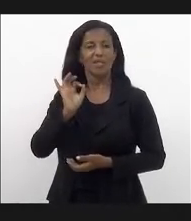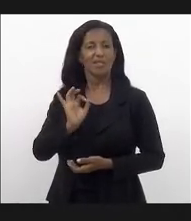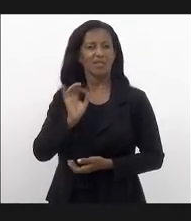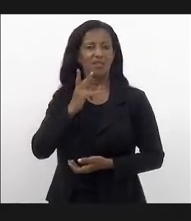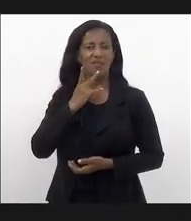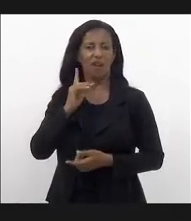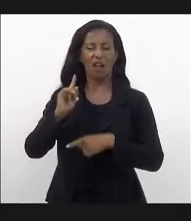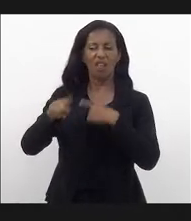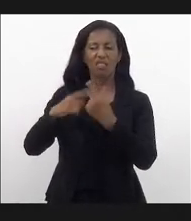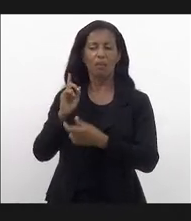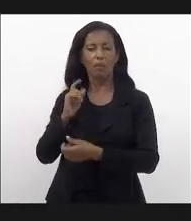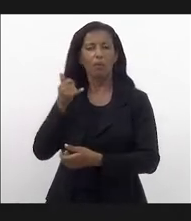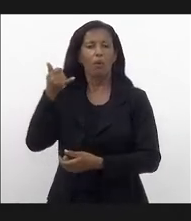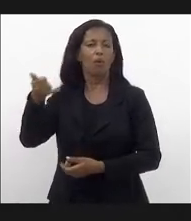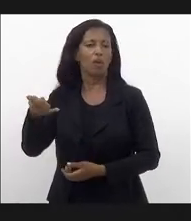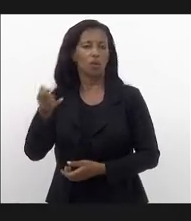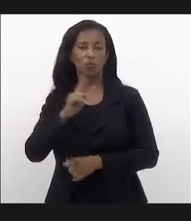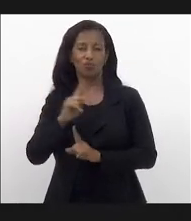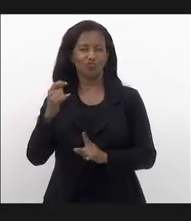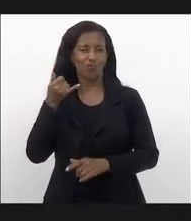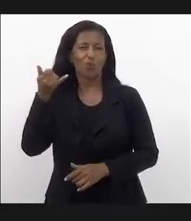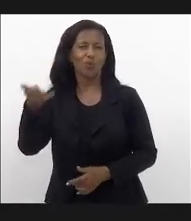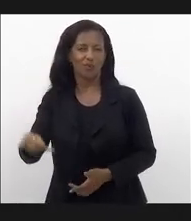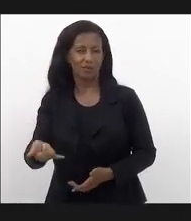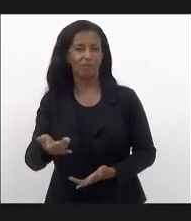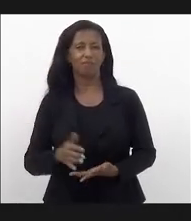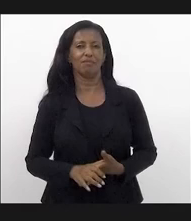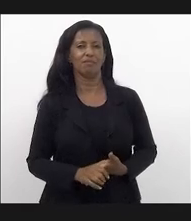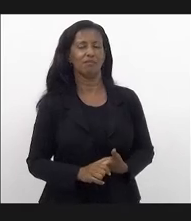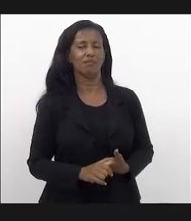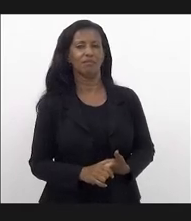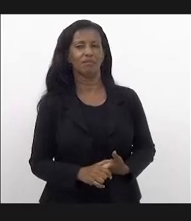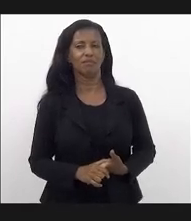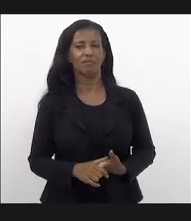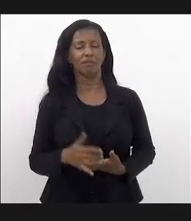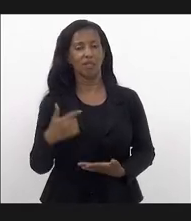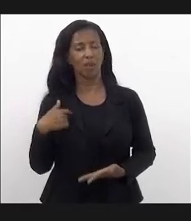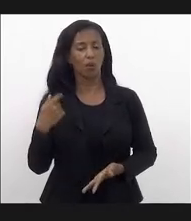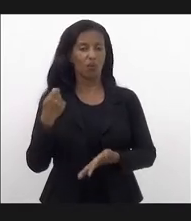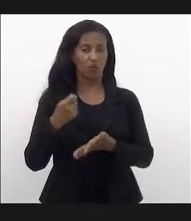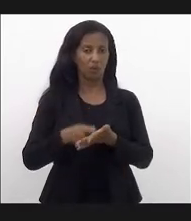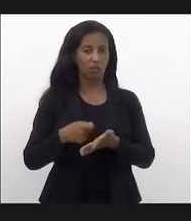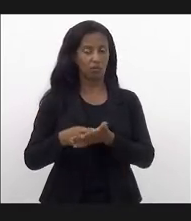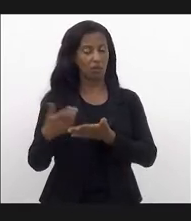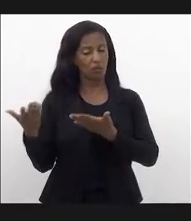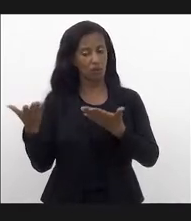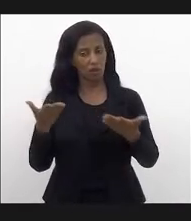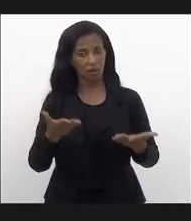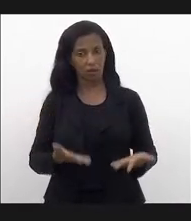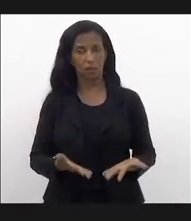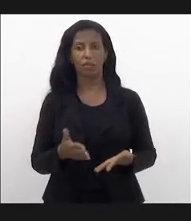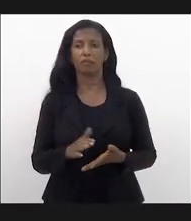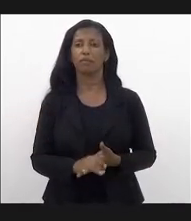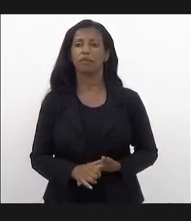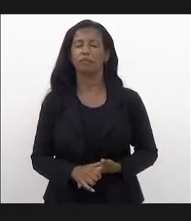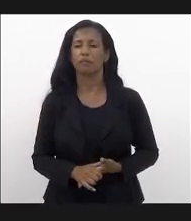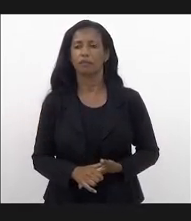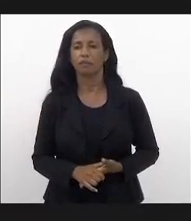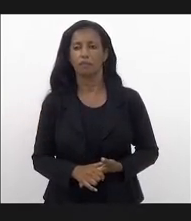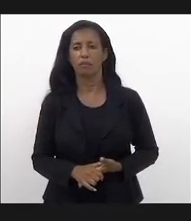diz que retorna e não retorna então assim eu venho aqui fazer essa